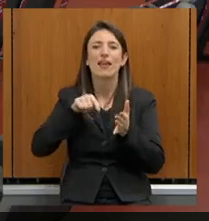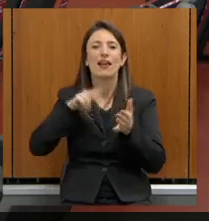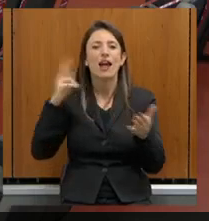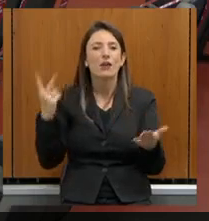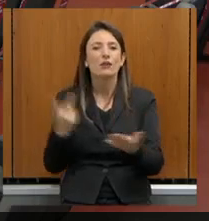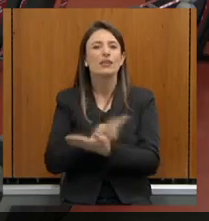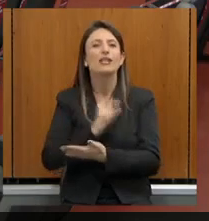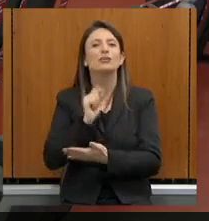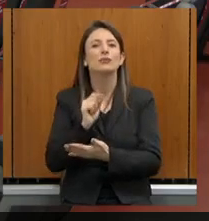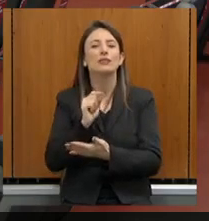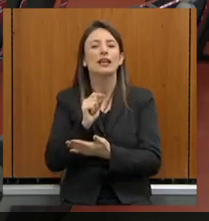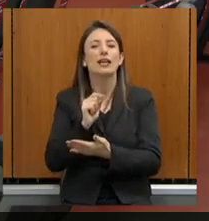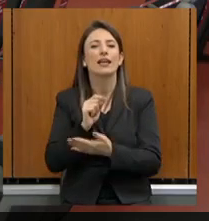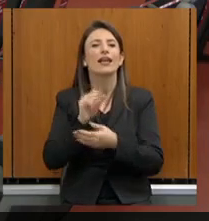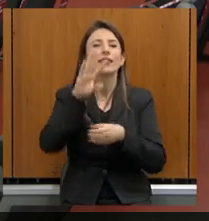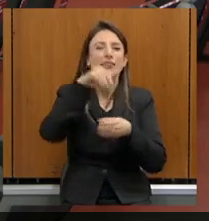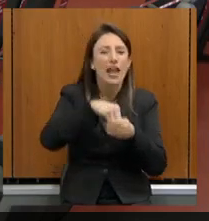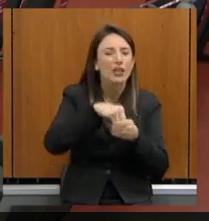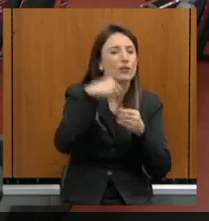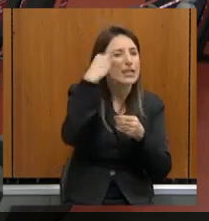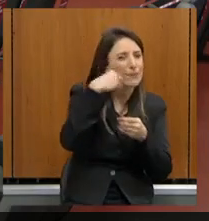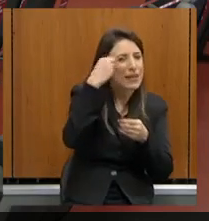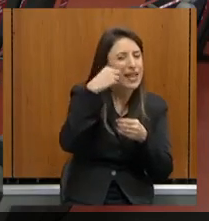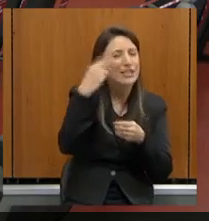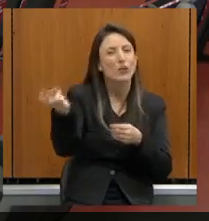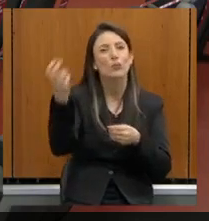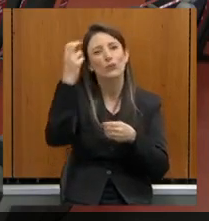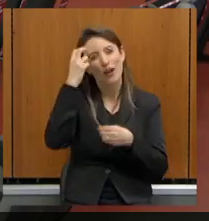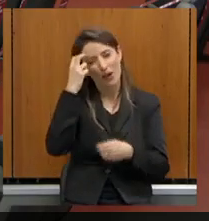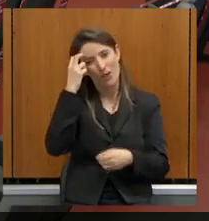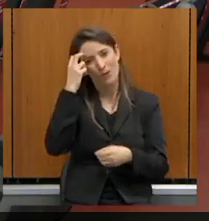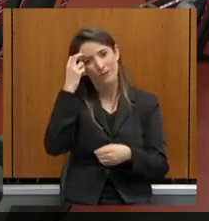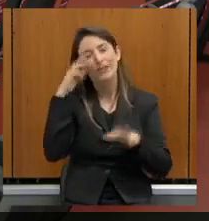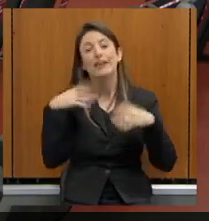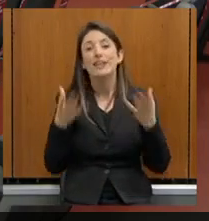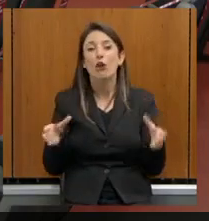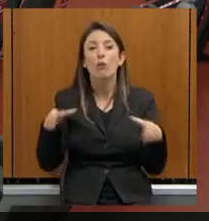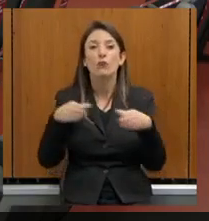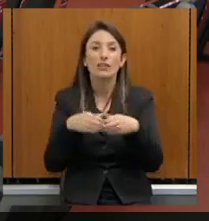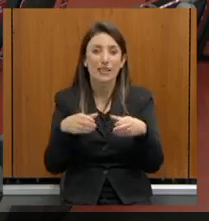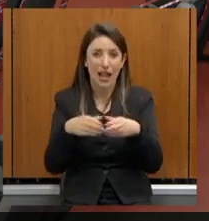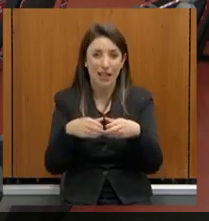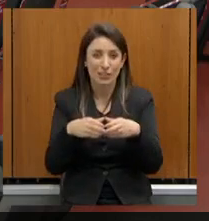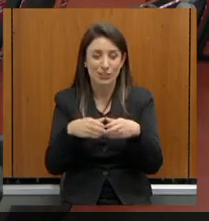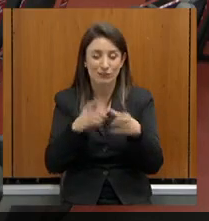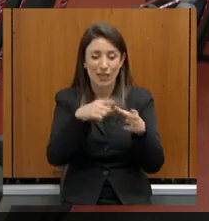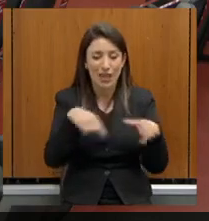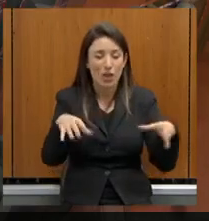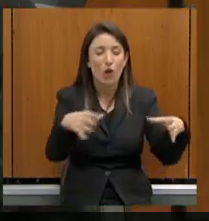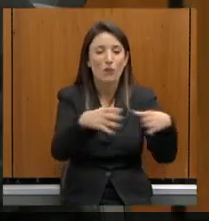de uma experiência cultural e a comunidade ao receber